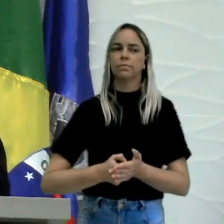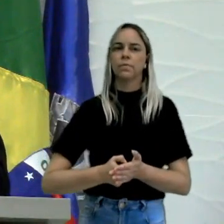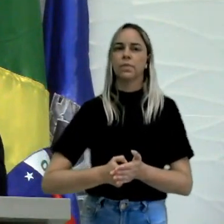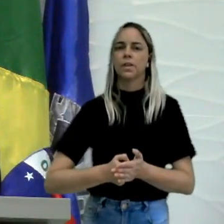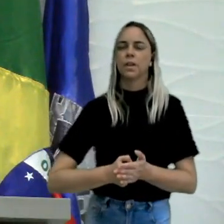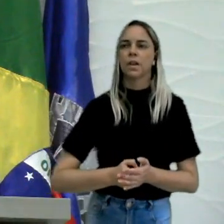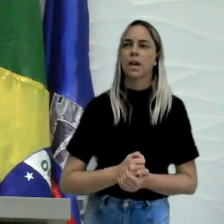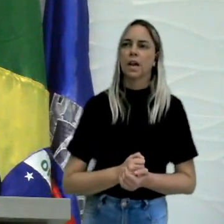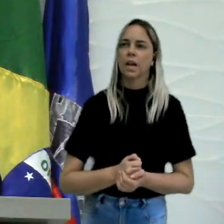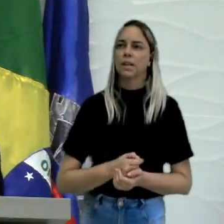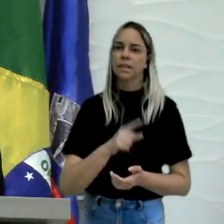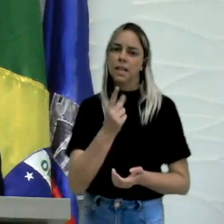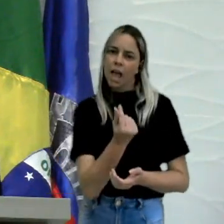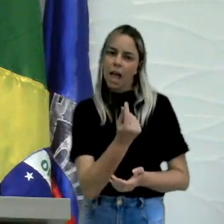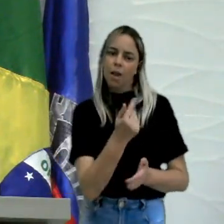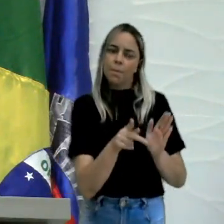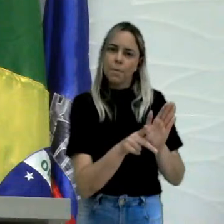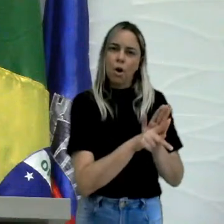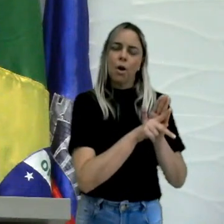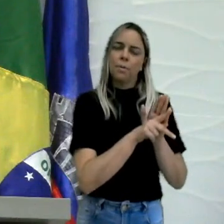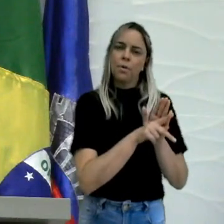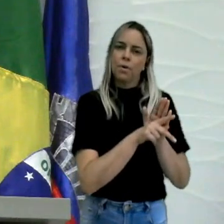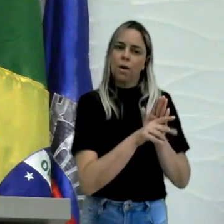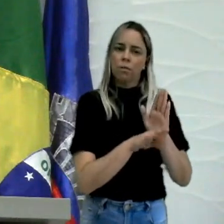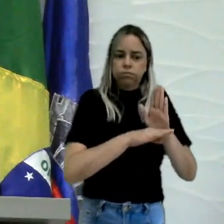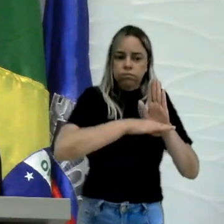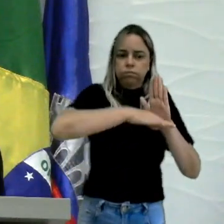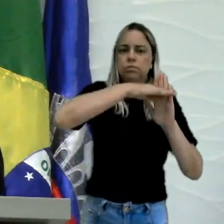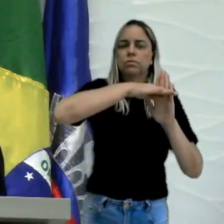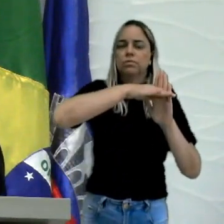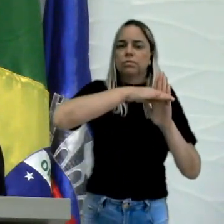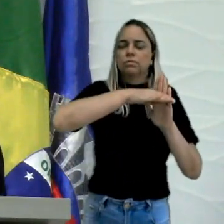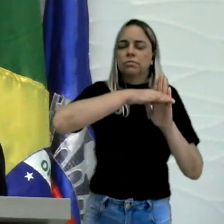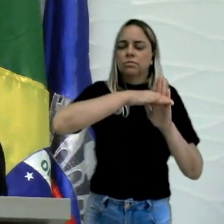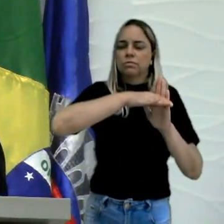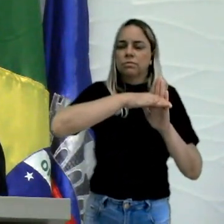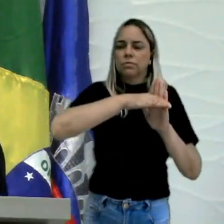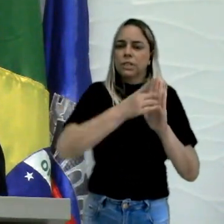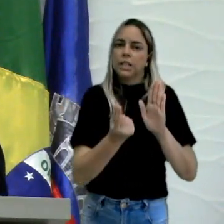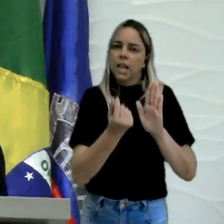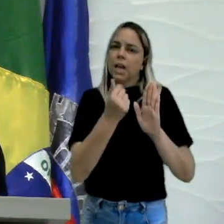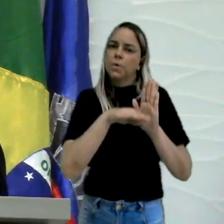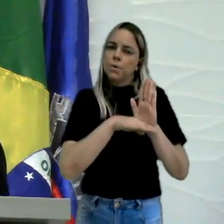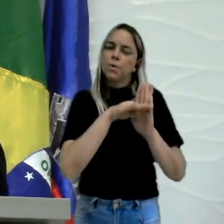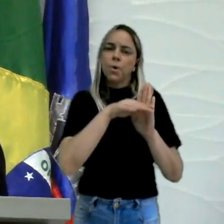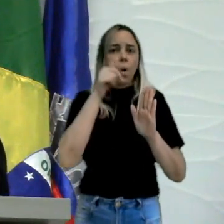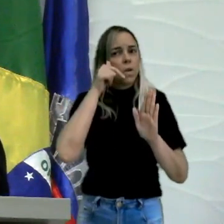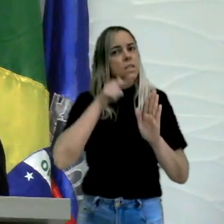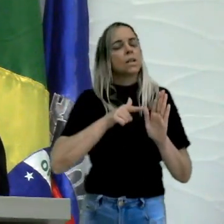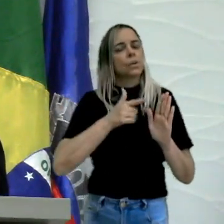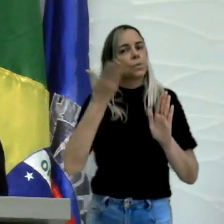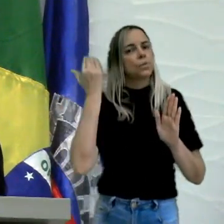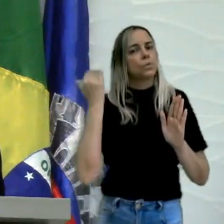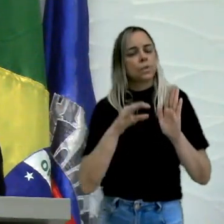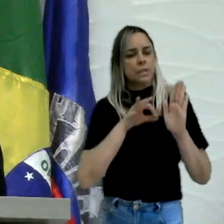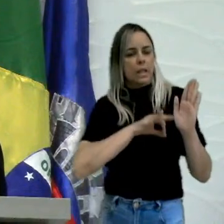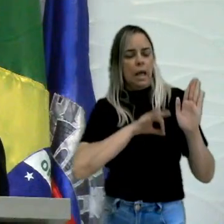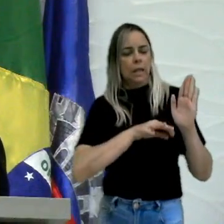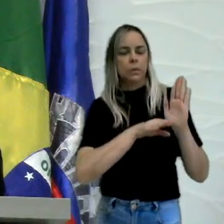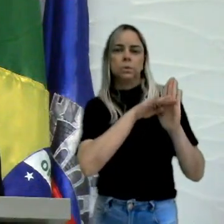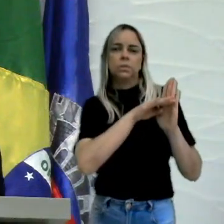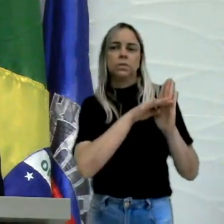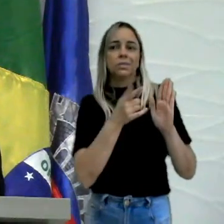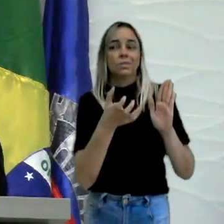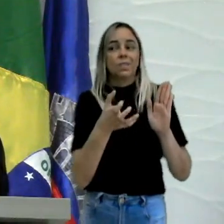dinheiro porque era um direito deles, que era o aumento que eles receberam. E não era o que eles queriam,